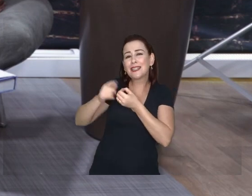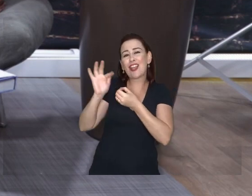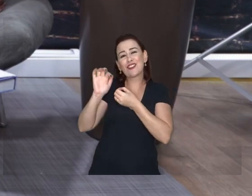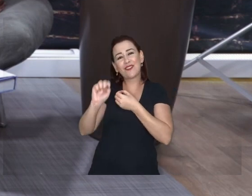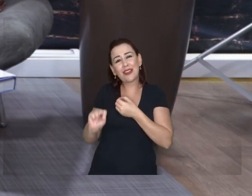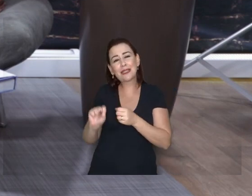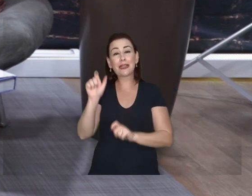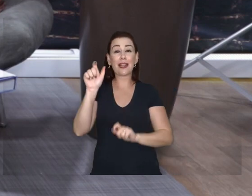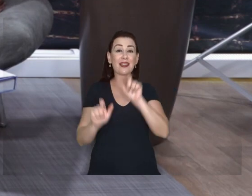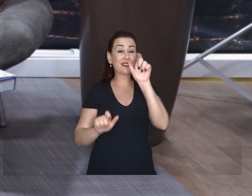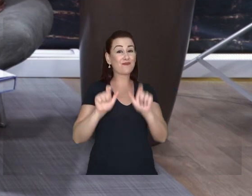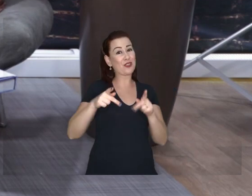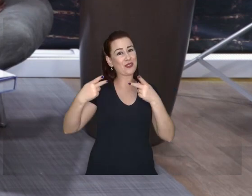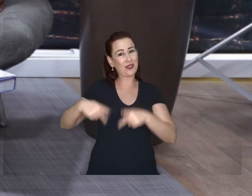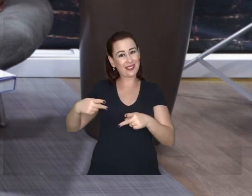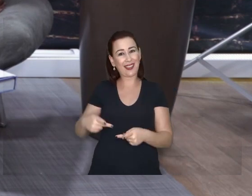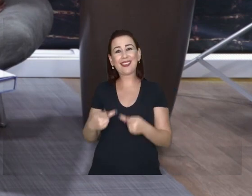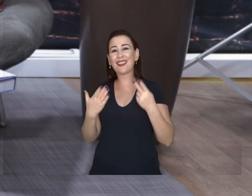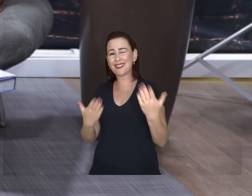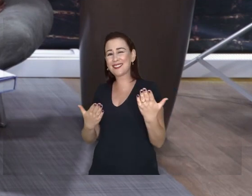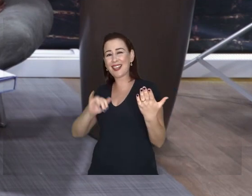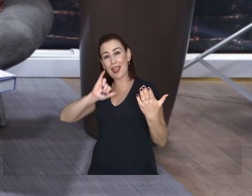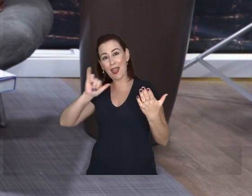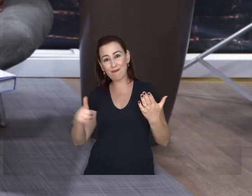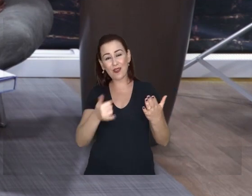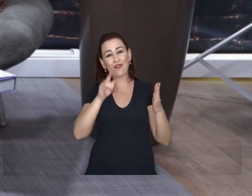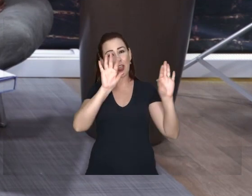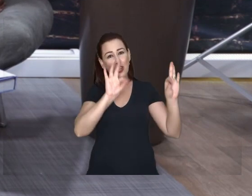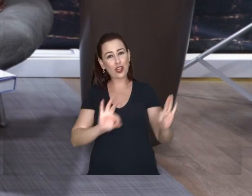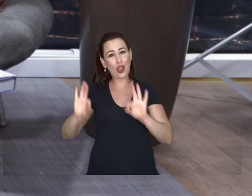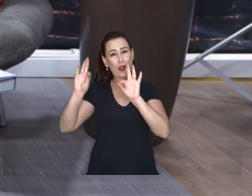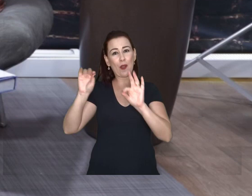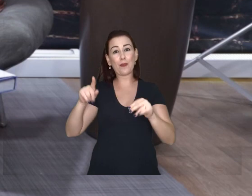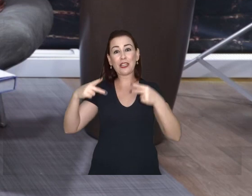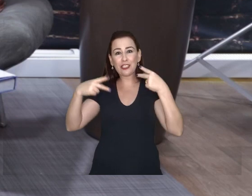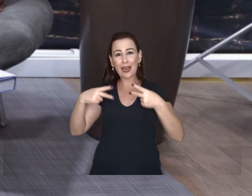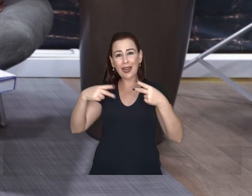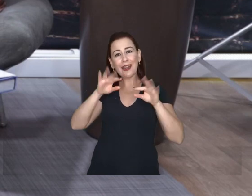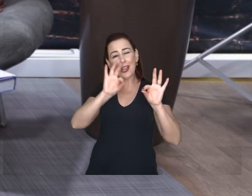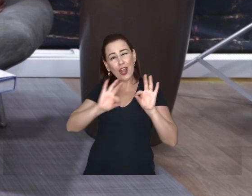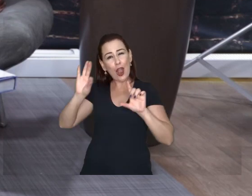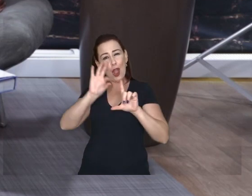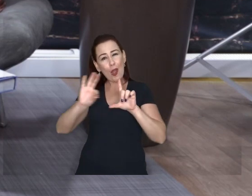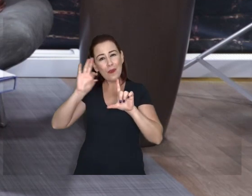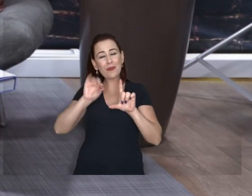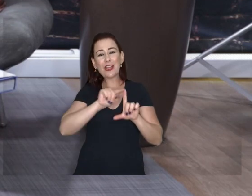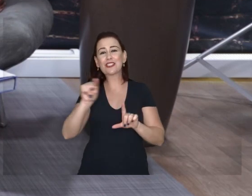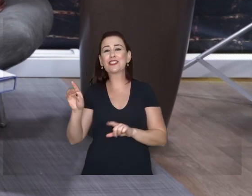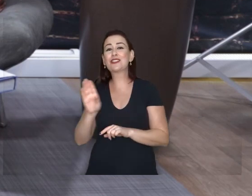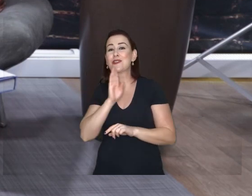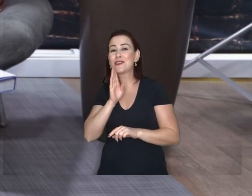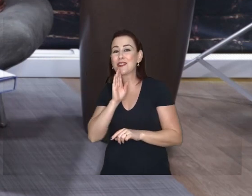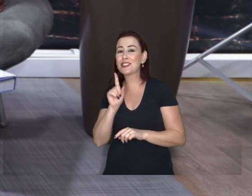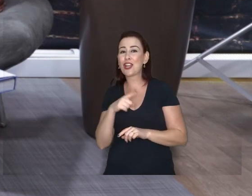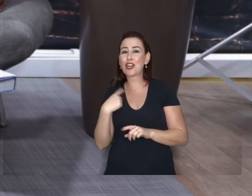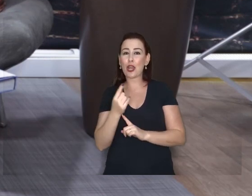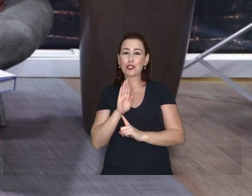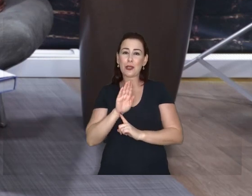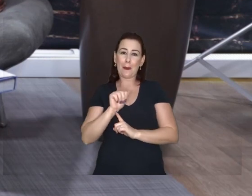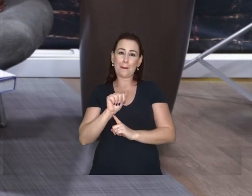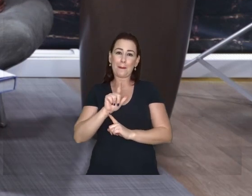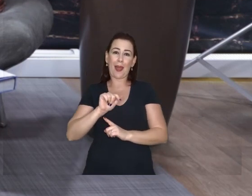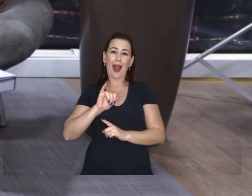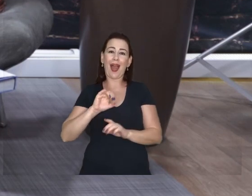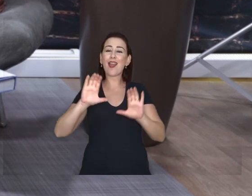sobre nossa gente. É isso aí, gente. Aproveita e compartilha esse link para todas as pessoas e conheça também o nosso balaio cultural, o